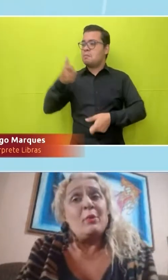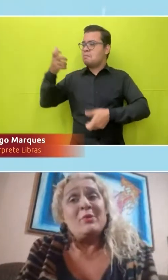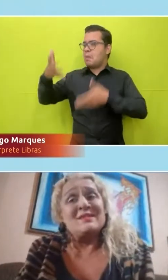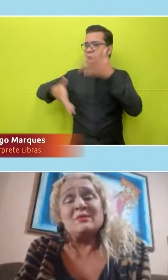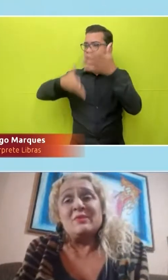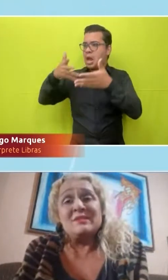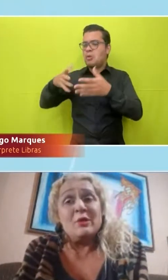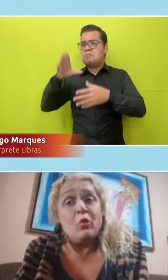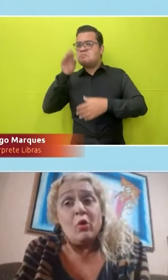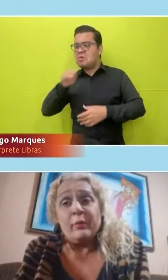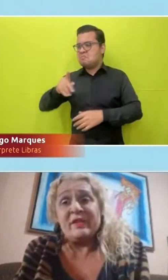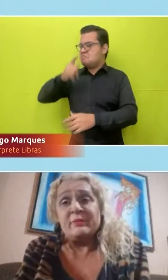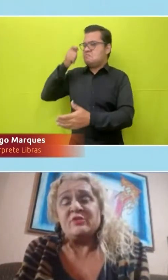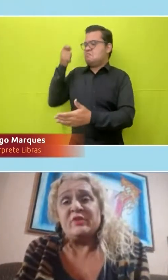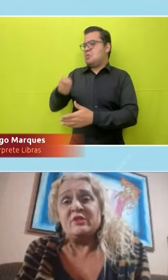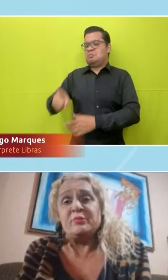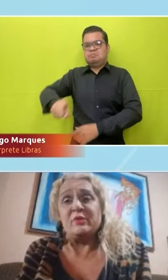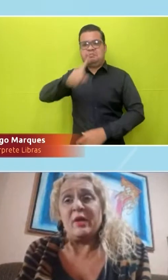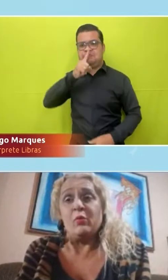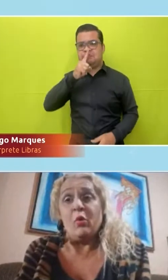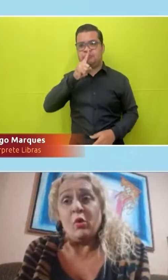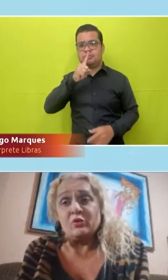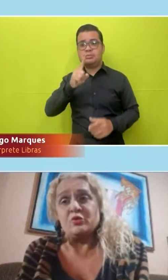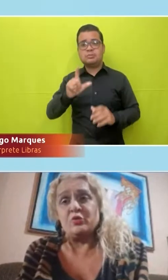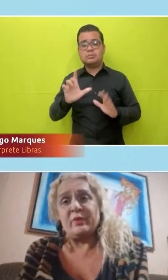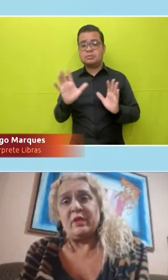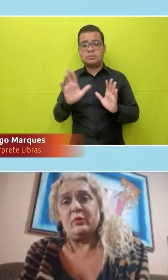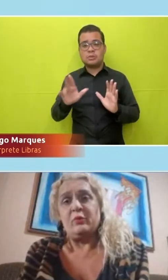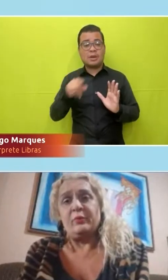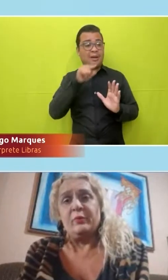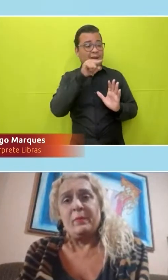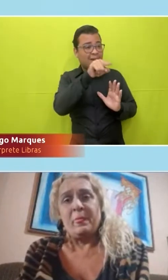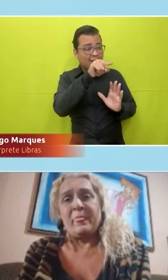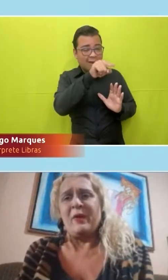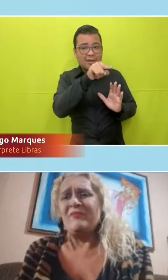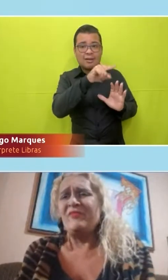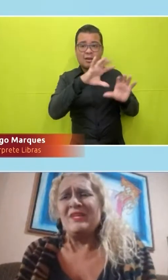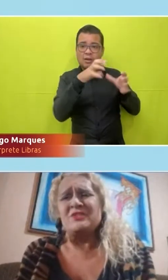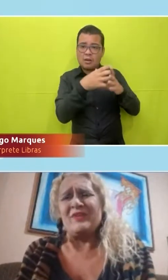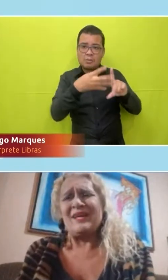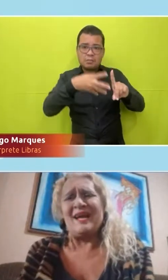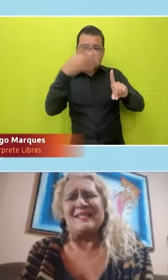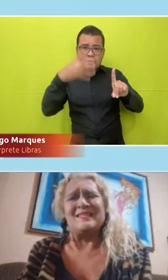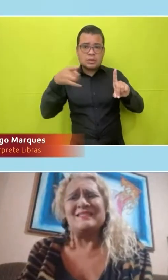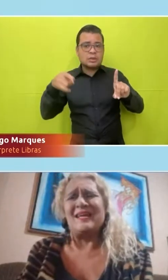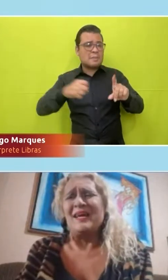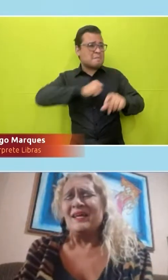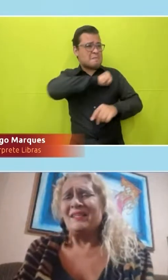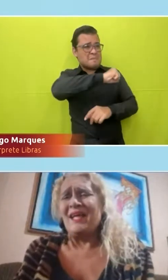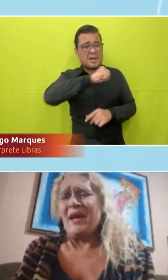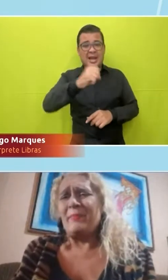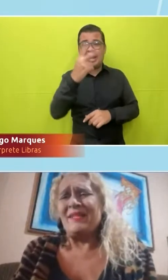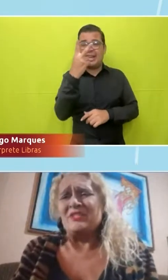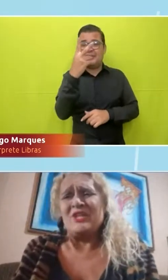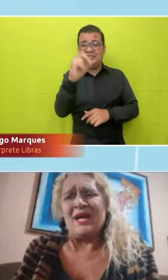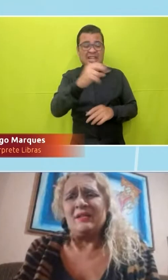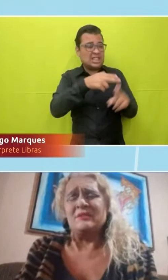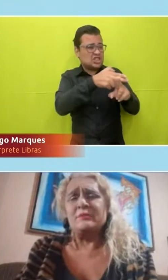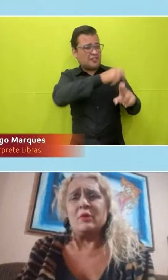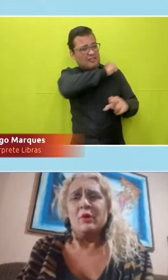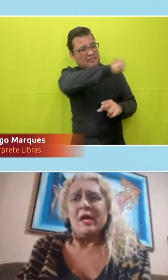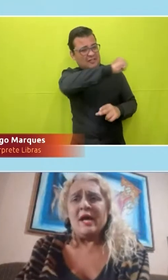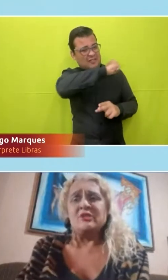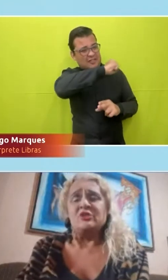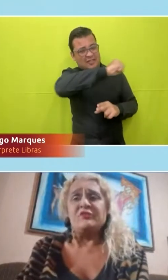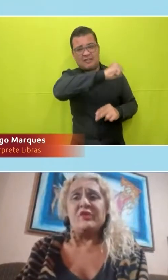a população trans é completamente diferente, porque é um ódio sobre aquele corpo. Então, é 20 facadas, é apedrejadas.